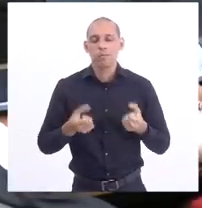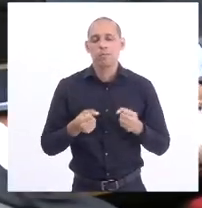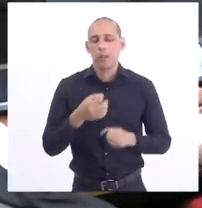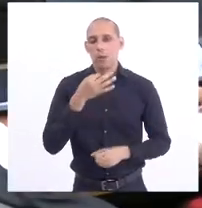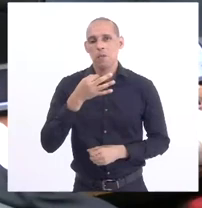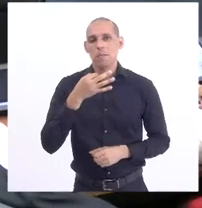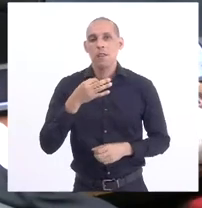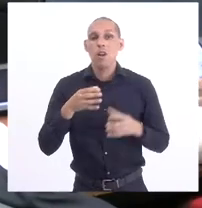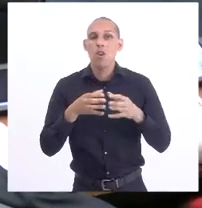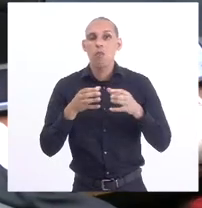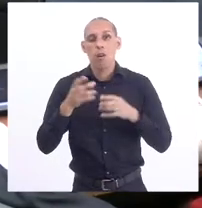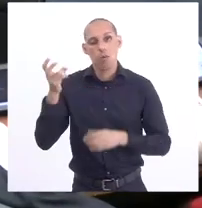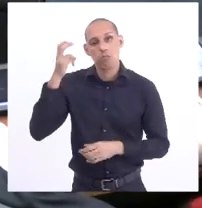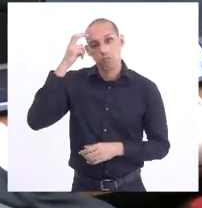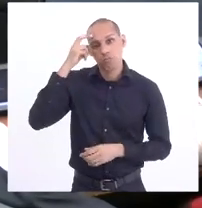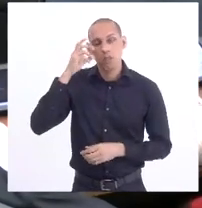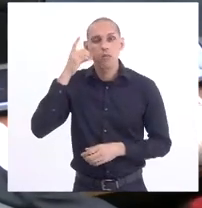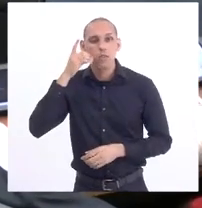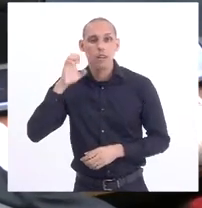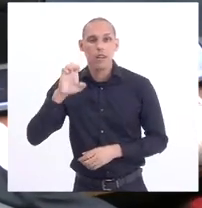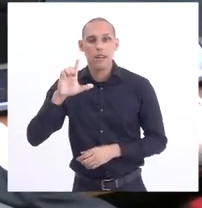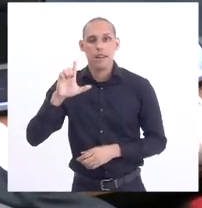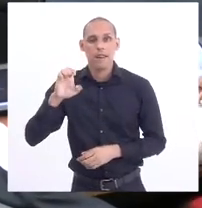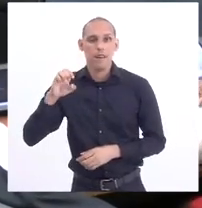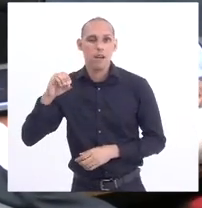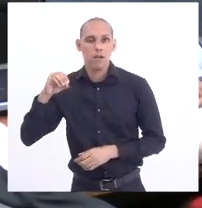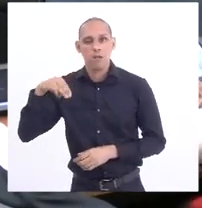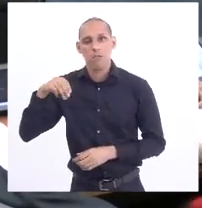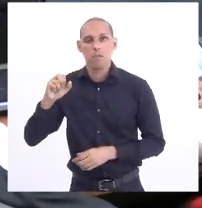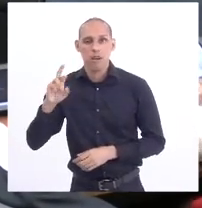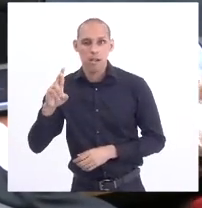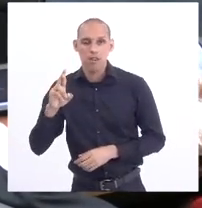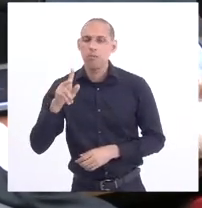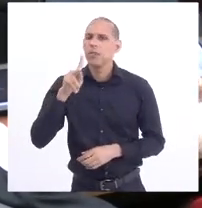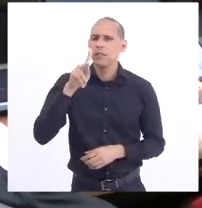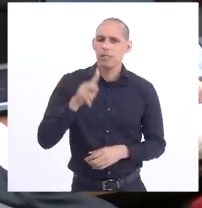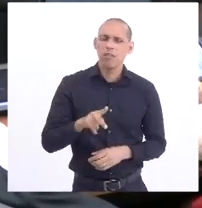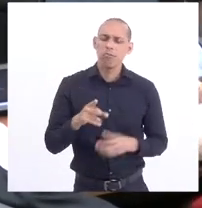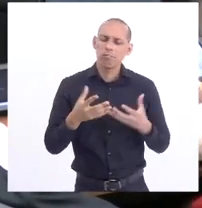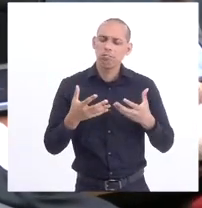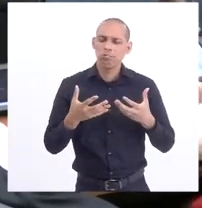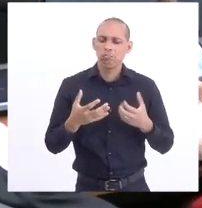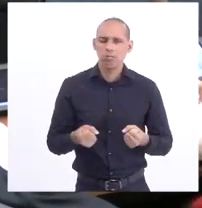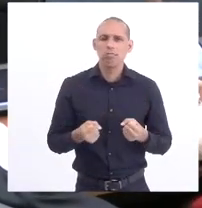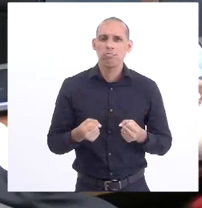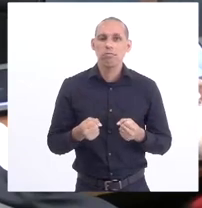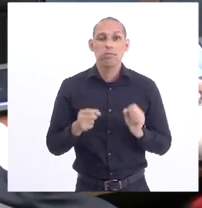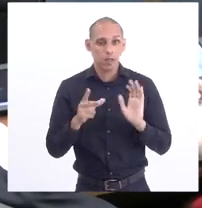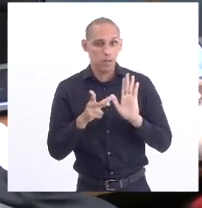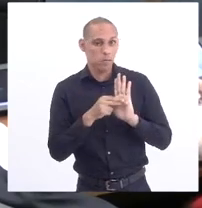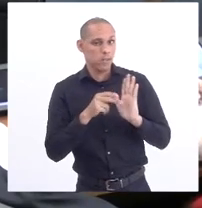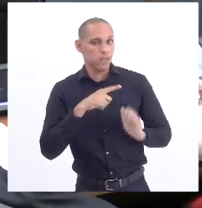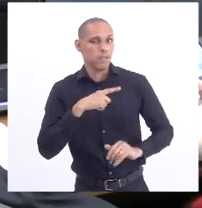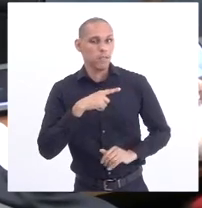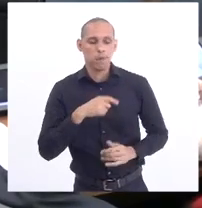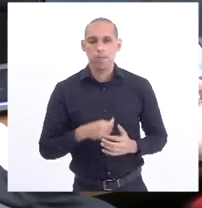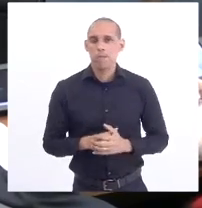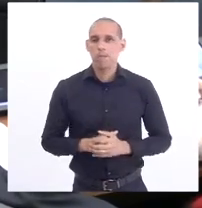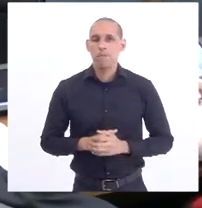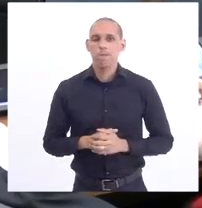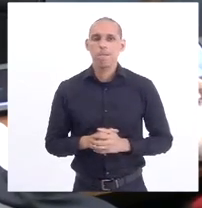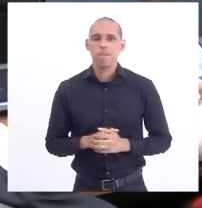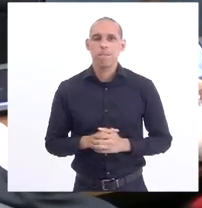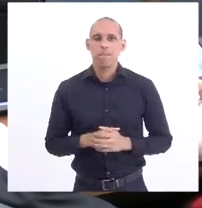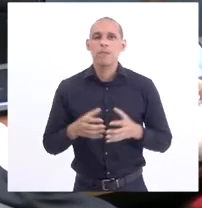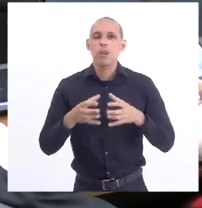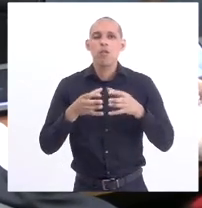de Cultura, deputado Eliomar Coelho. Presidente, favorável com emendas.